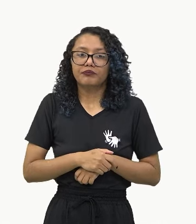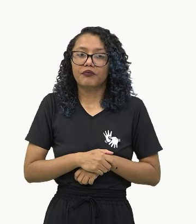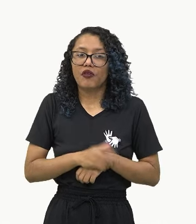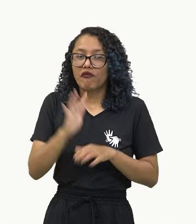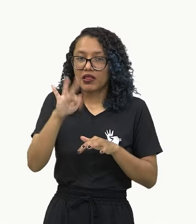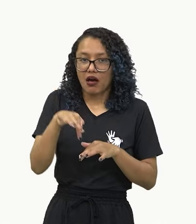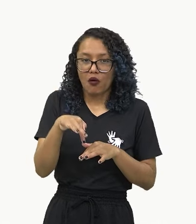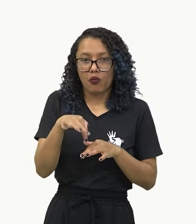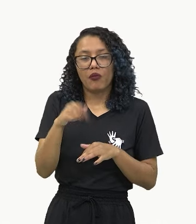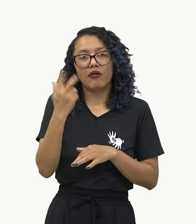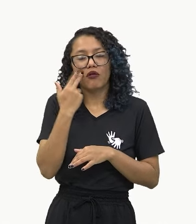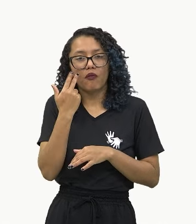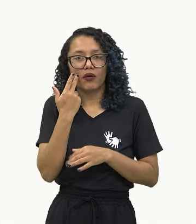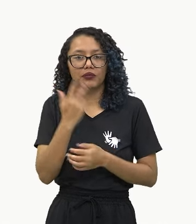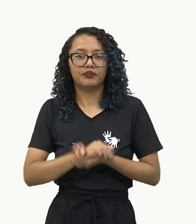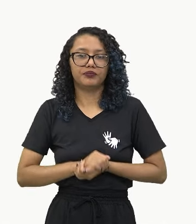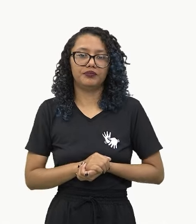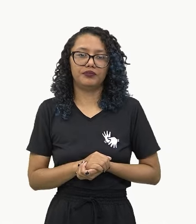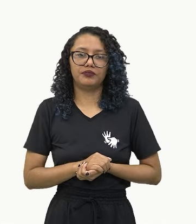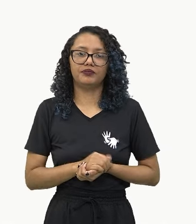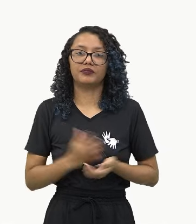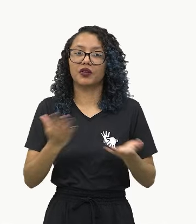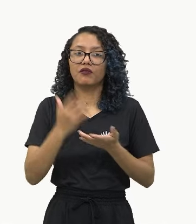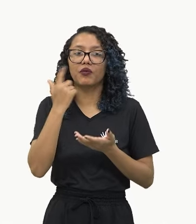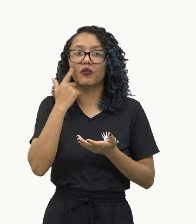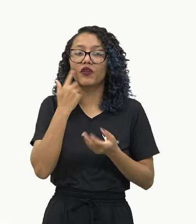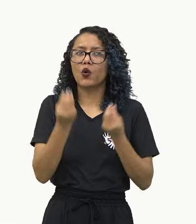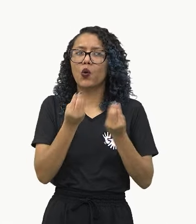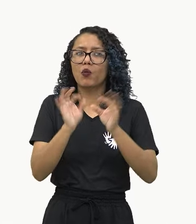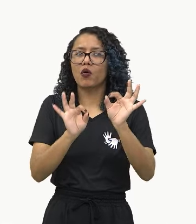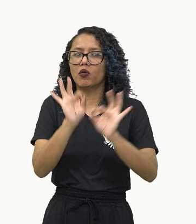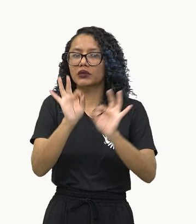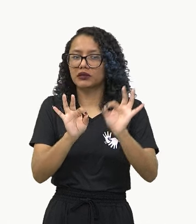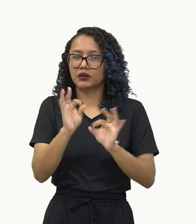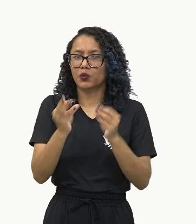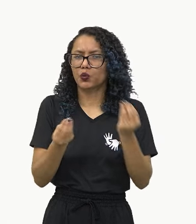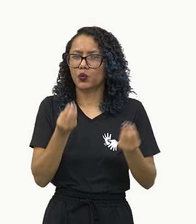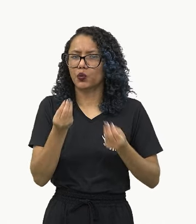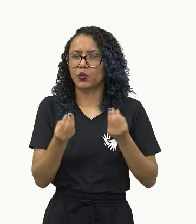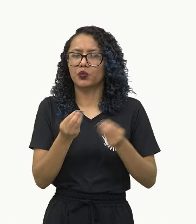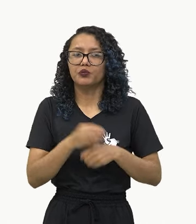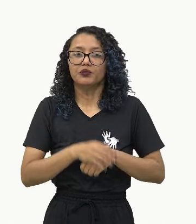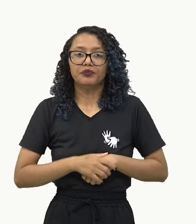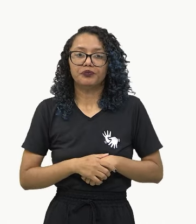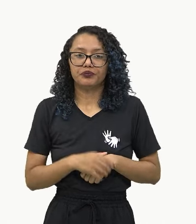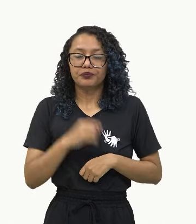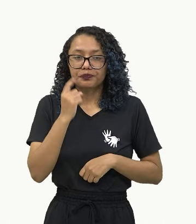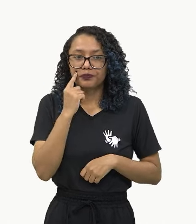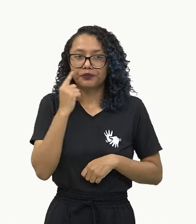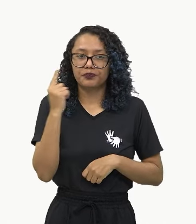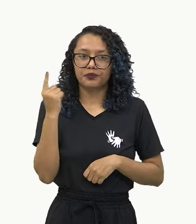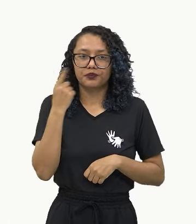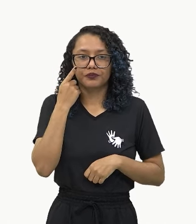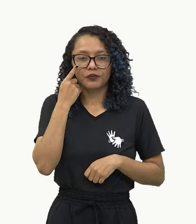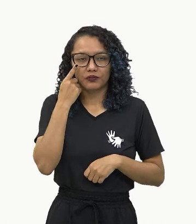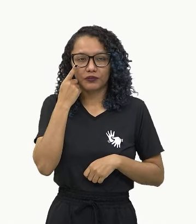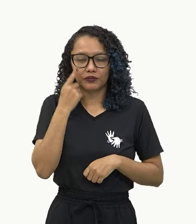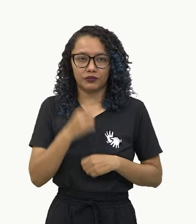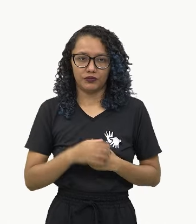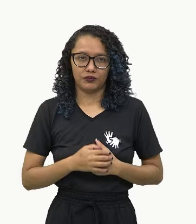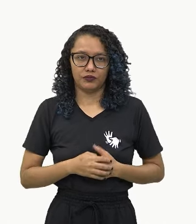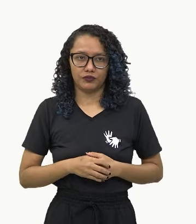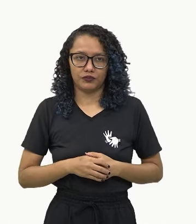informações, né? Vamos ver estruturada essa formação. Então, essa estrutura